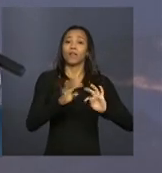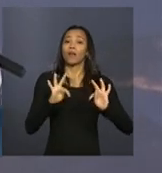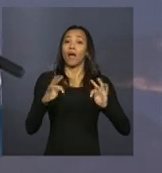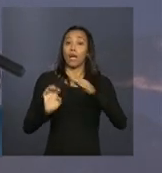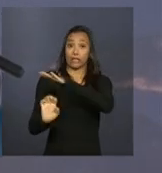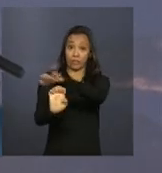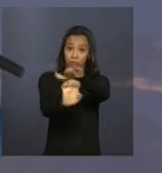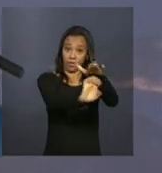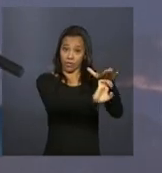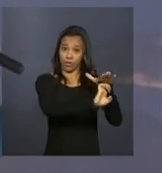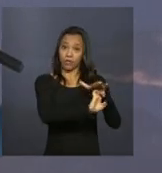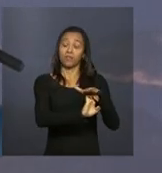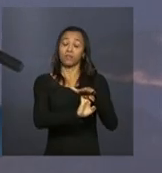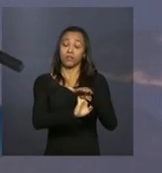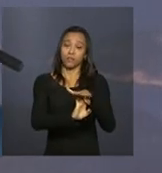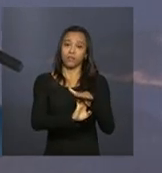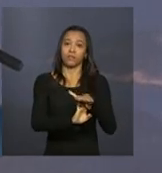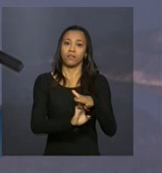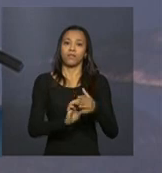fazem parte